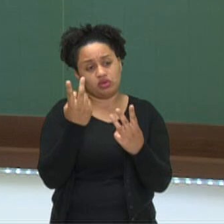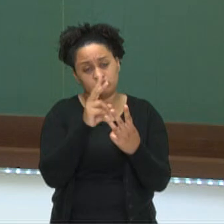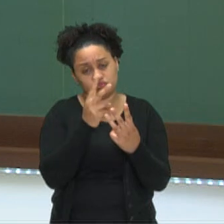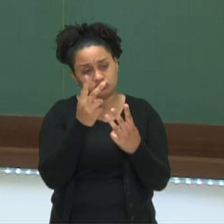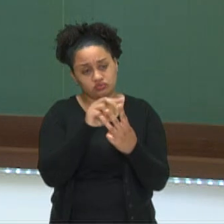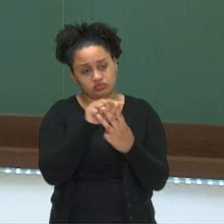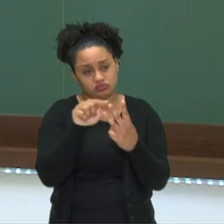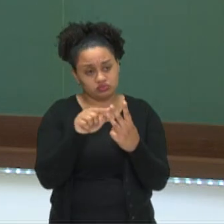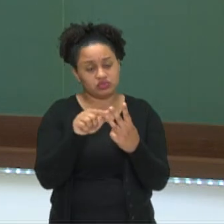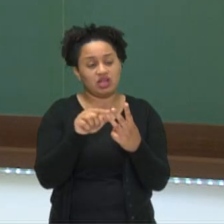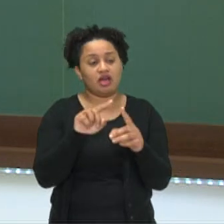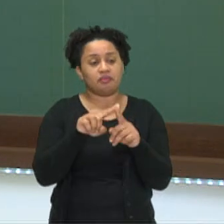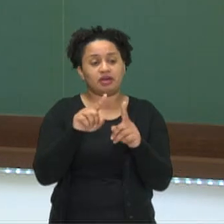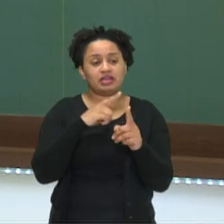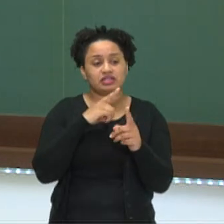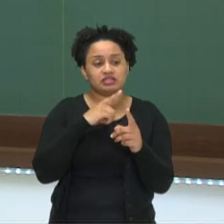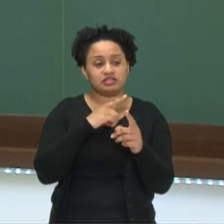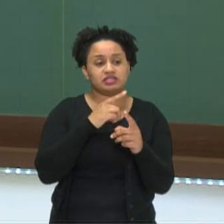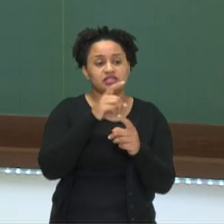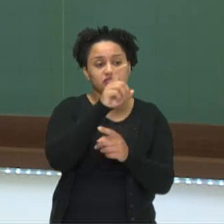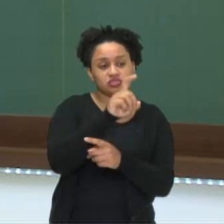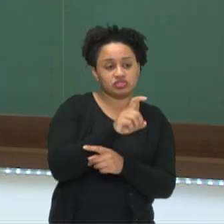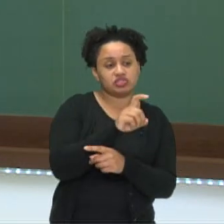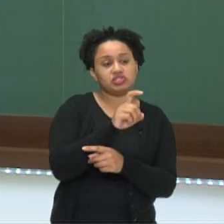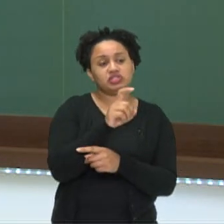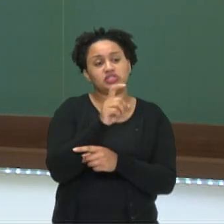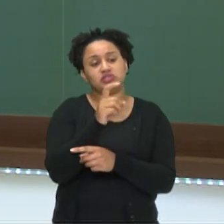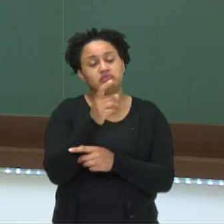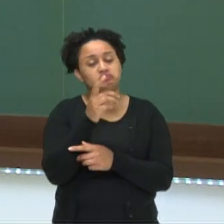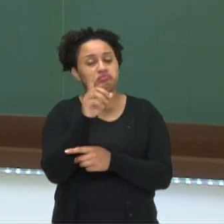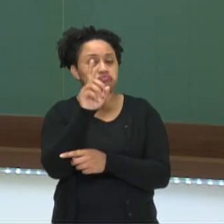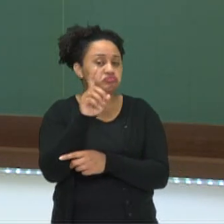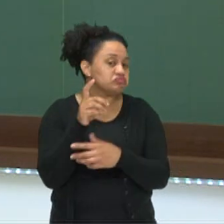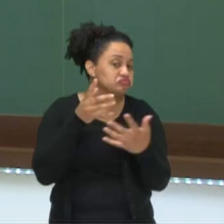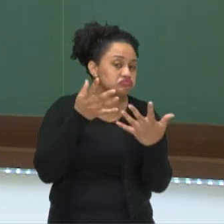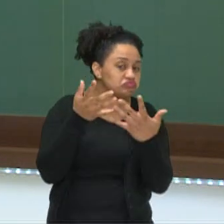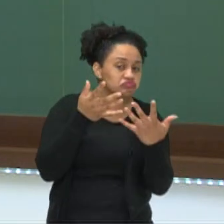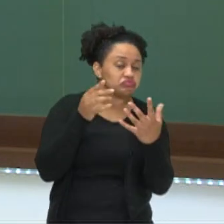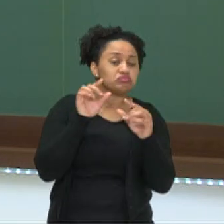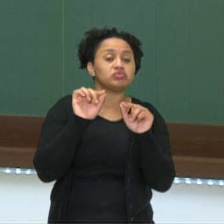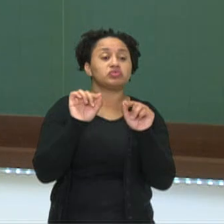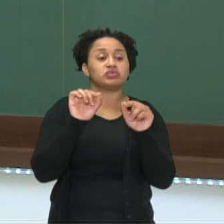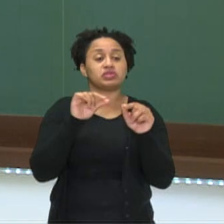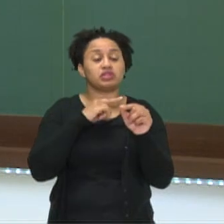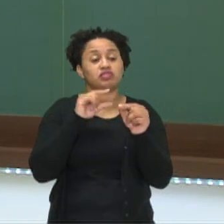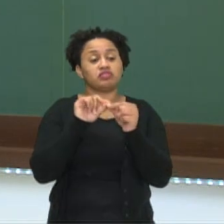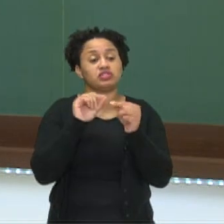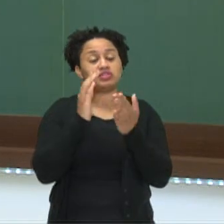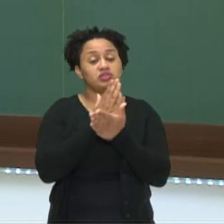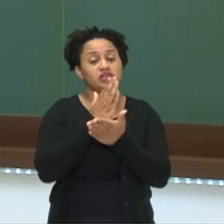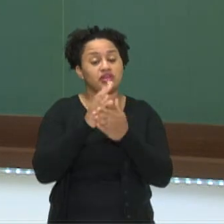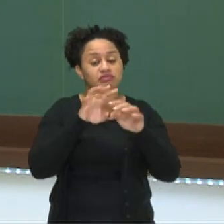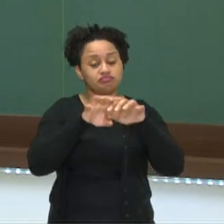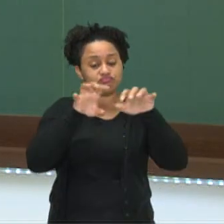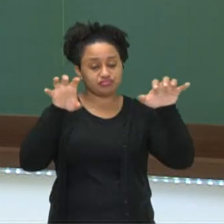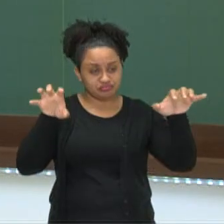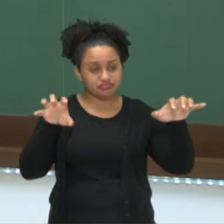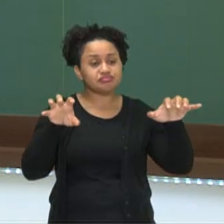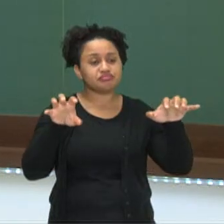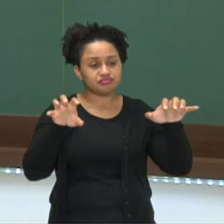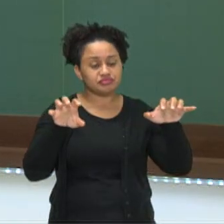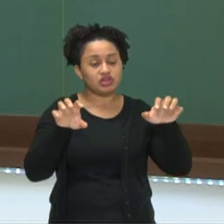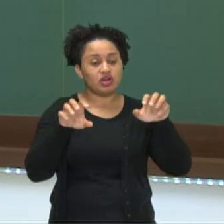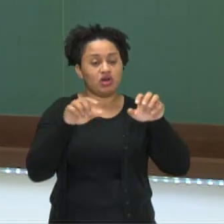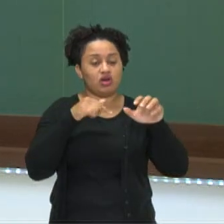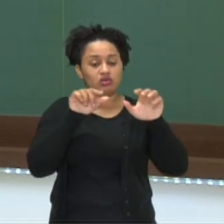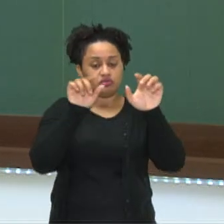né? Eu tenho x do primeiro e do segundo e só, não tem mais nada. Então, o que nós podemos fazer? Nós podemos desmembrar o